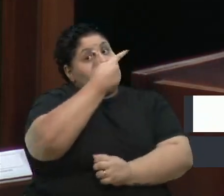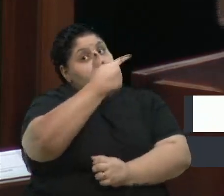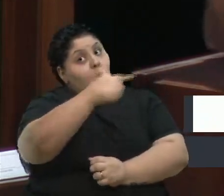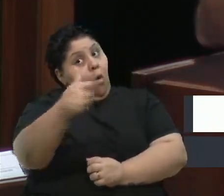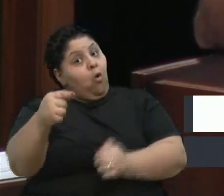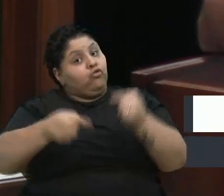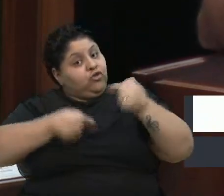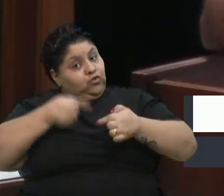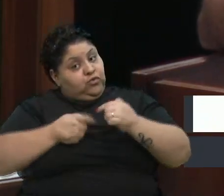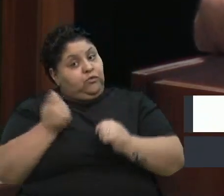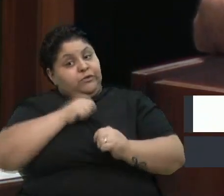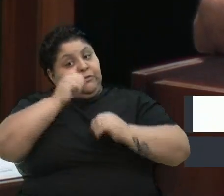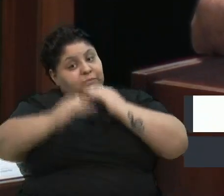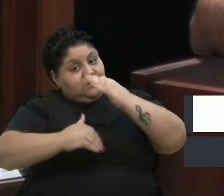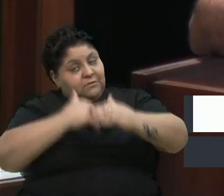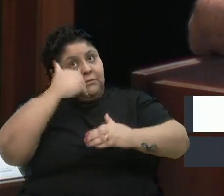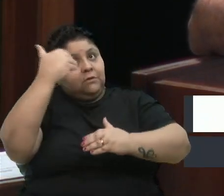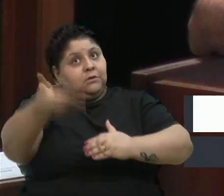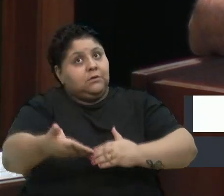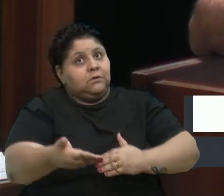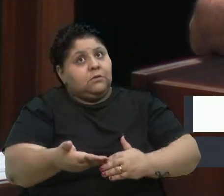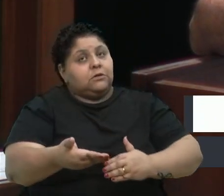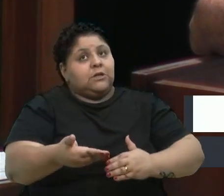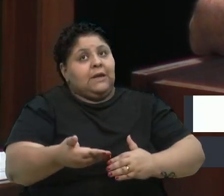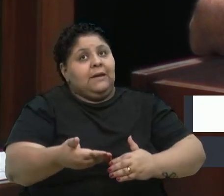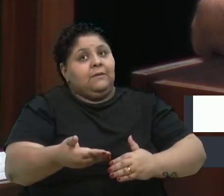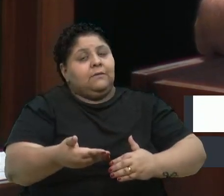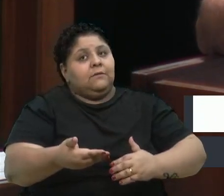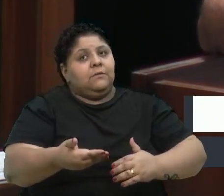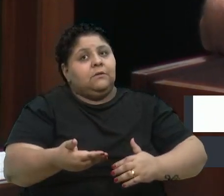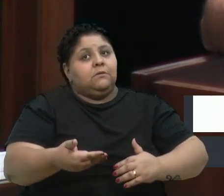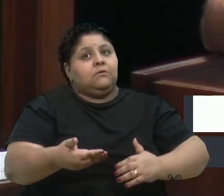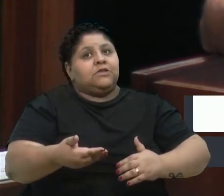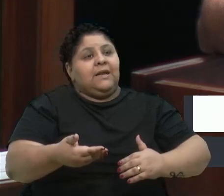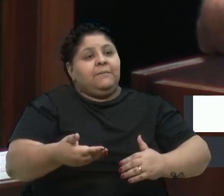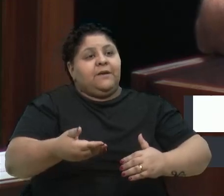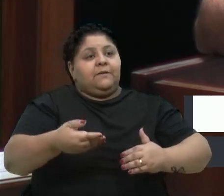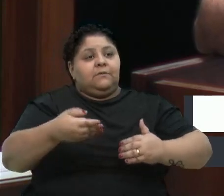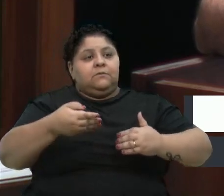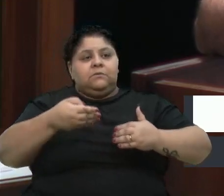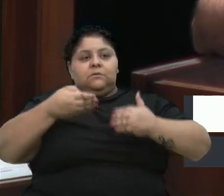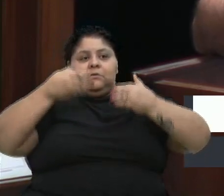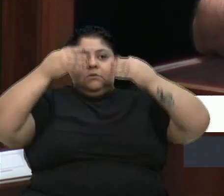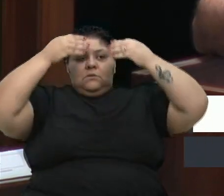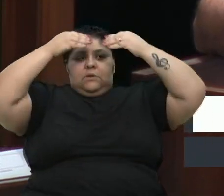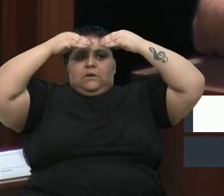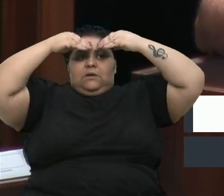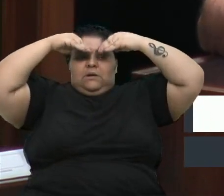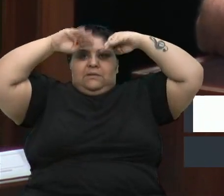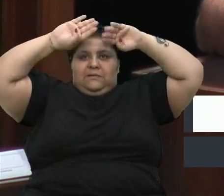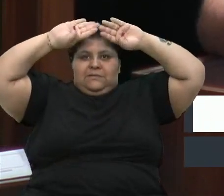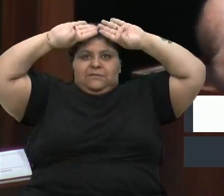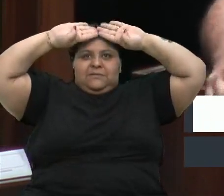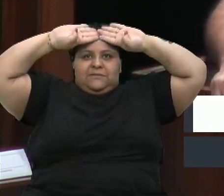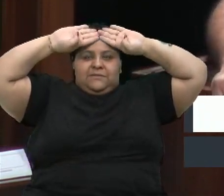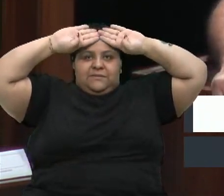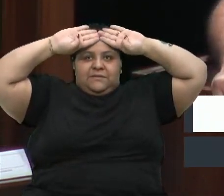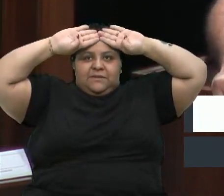precisamos avançar. Oxalá que nós tivéssemos uma cozinha comunitária no Belo, e já existiram,